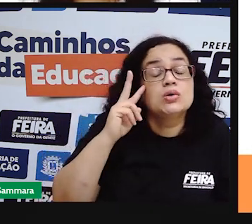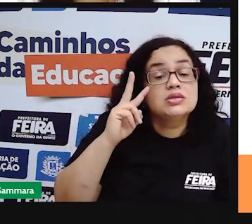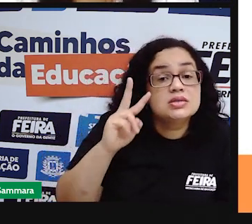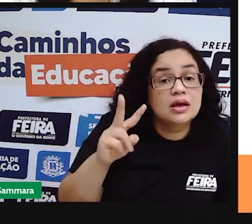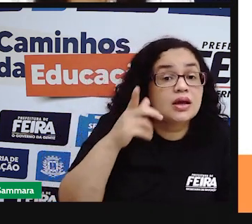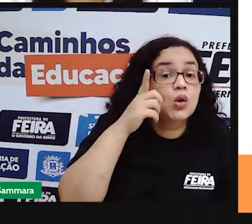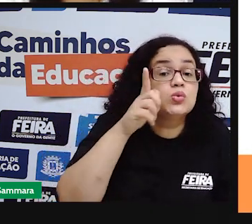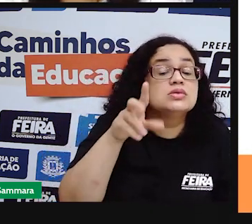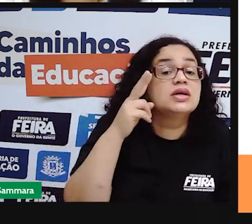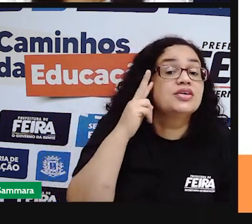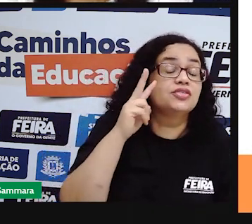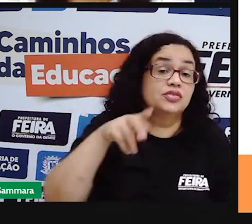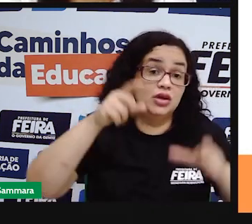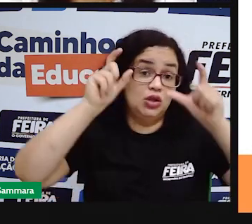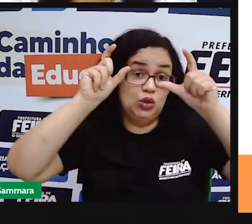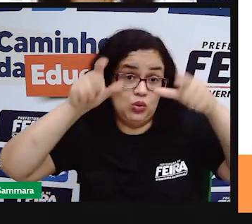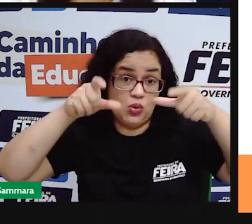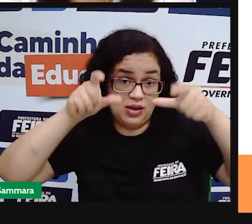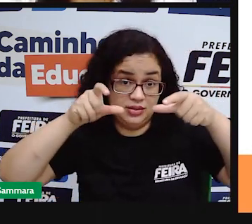né, localizar